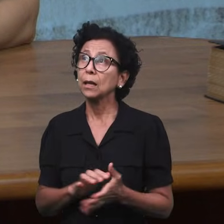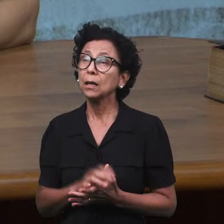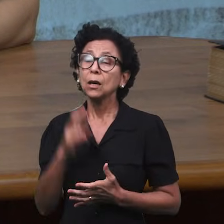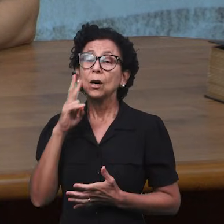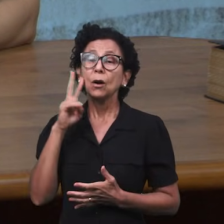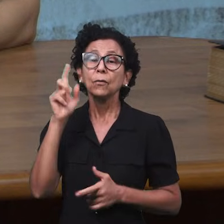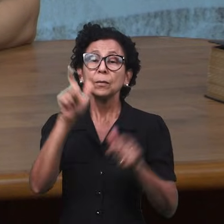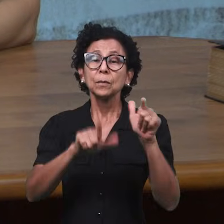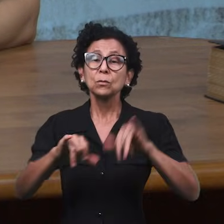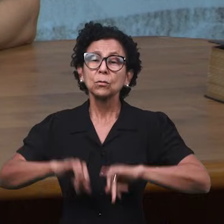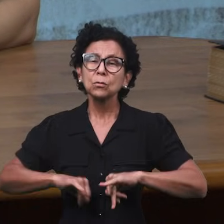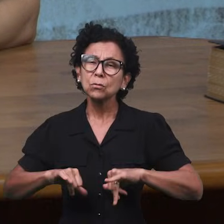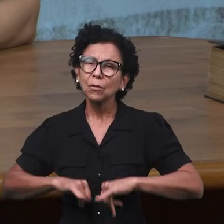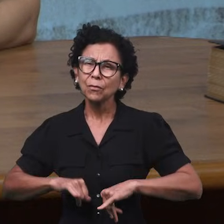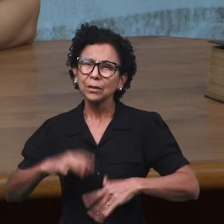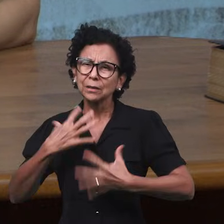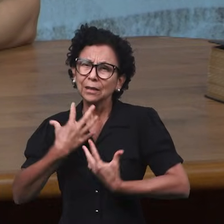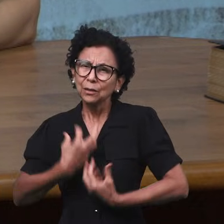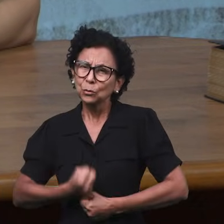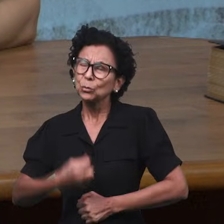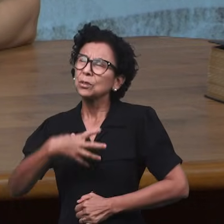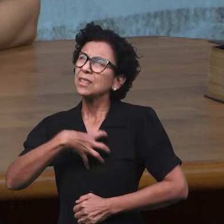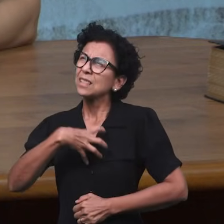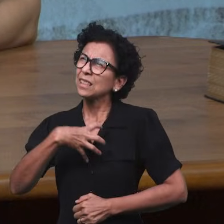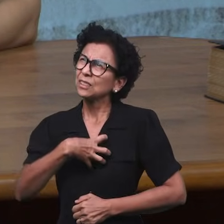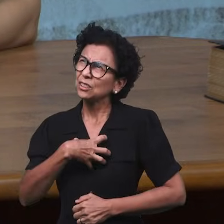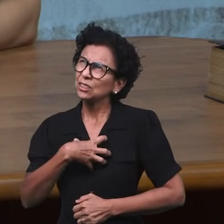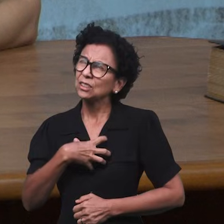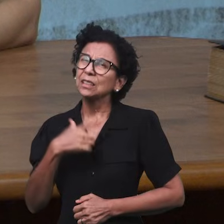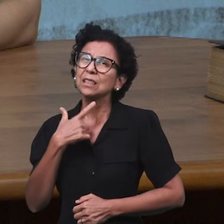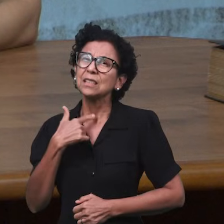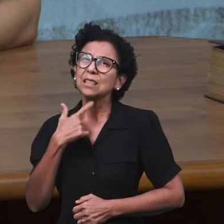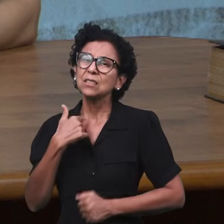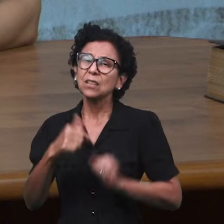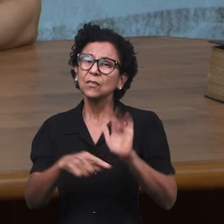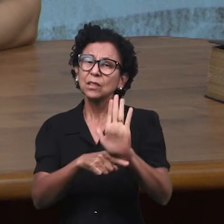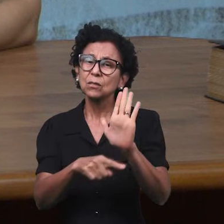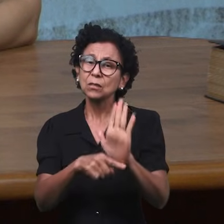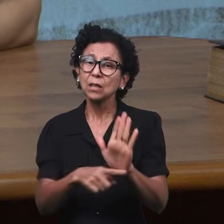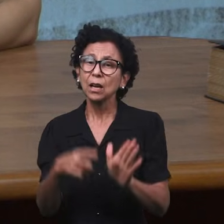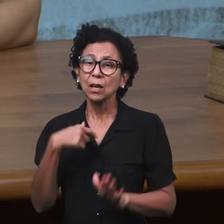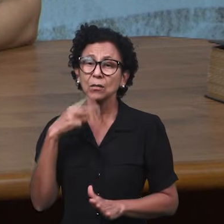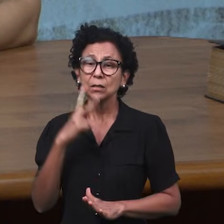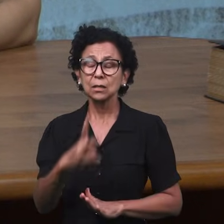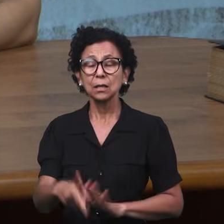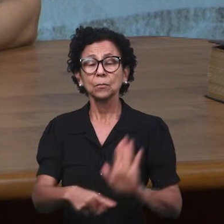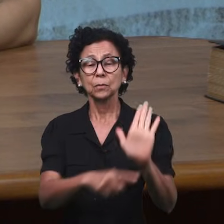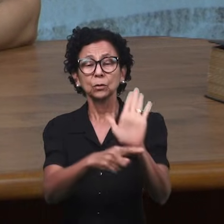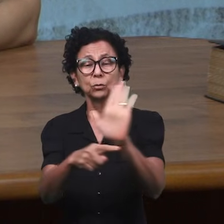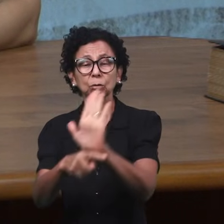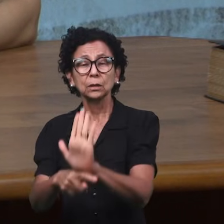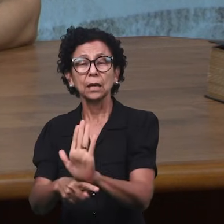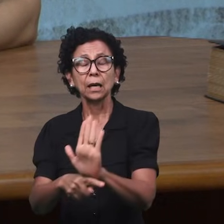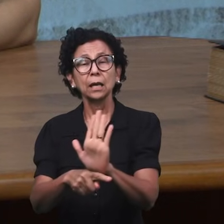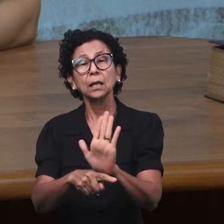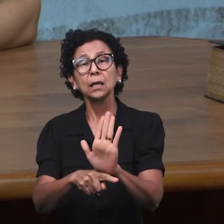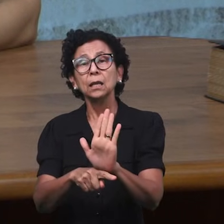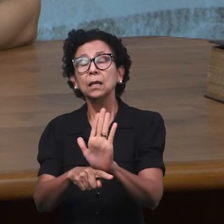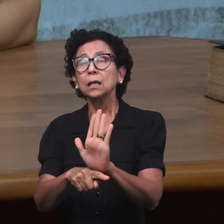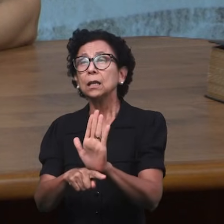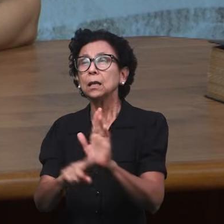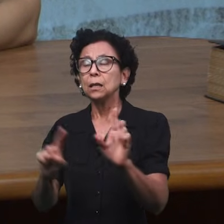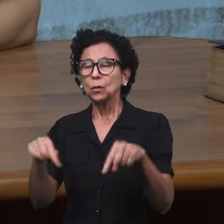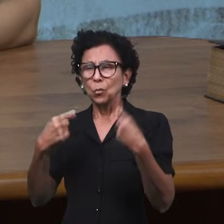pelo necessitado? Todavia, aguardando eu o bem, eis que me veio o mal,